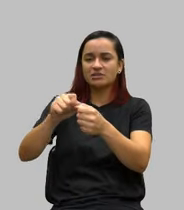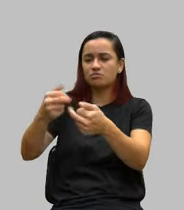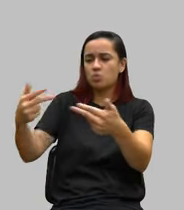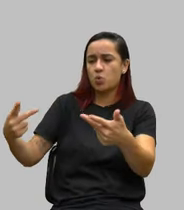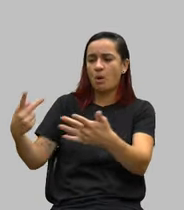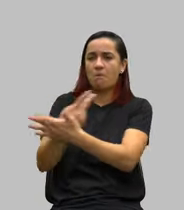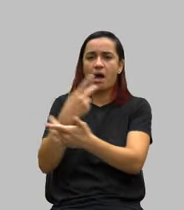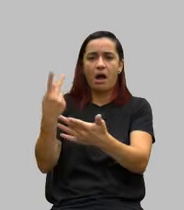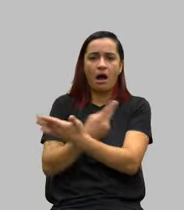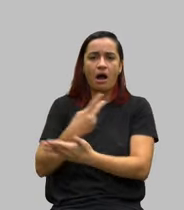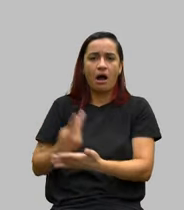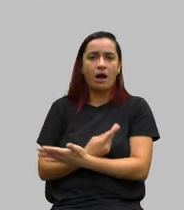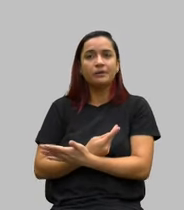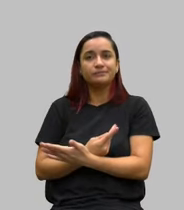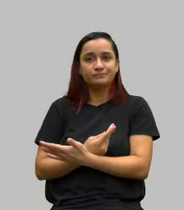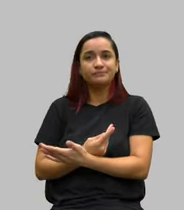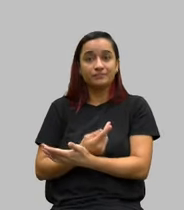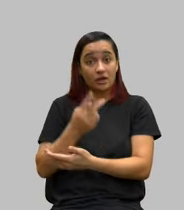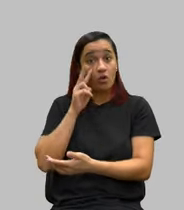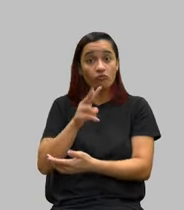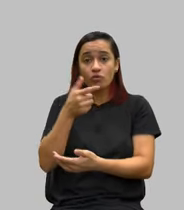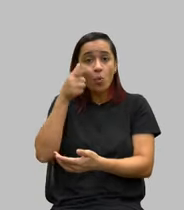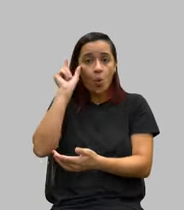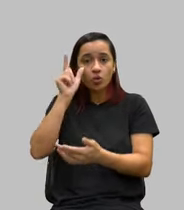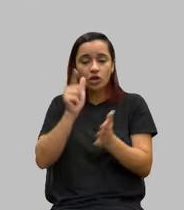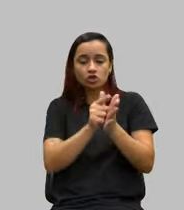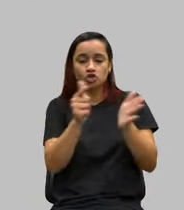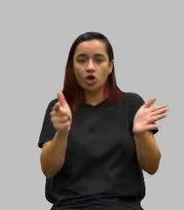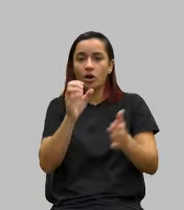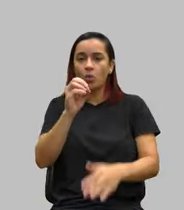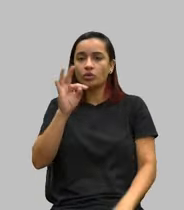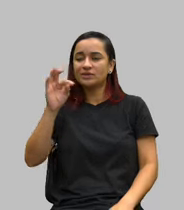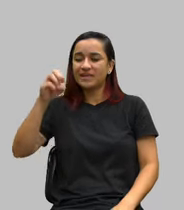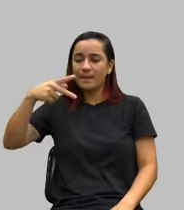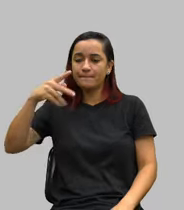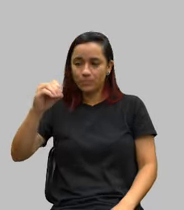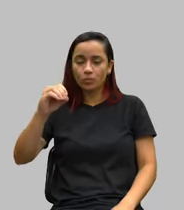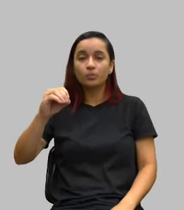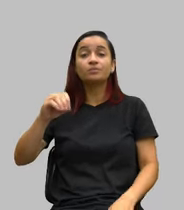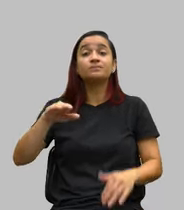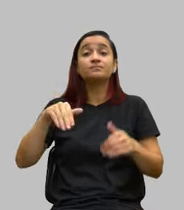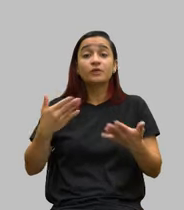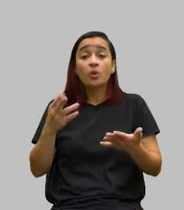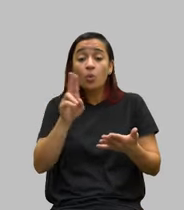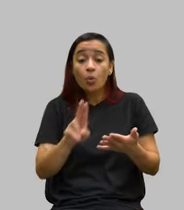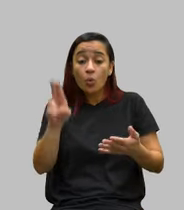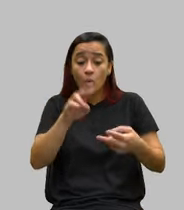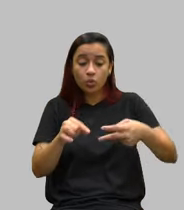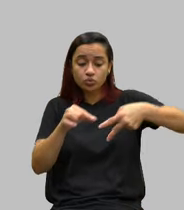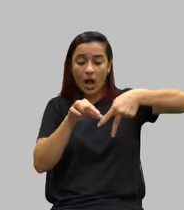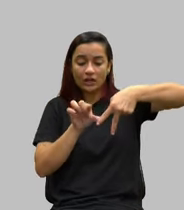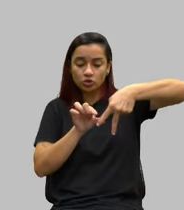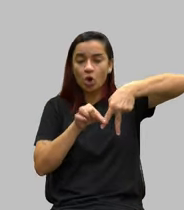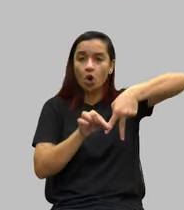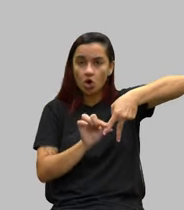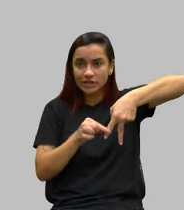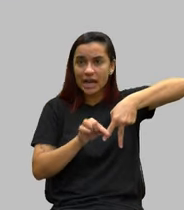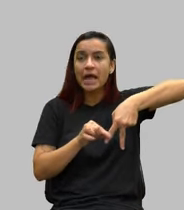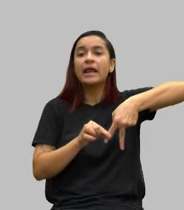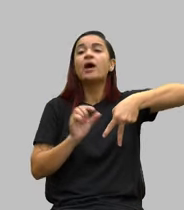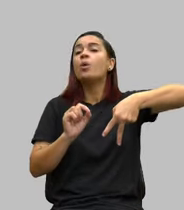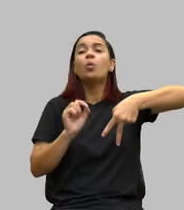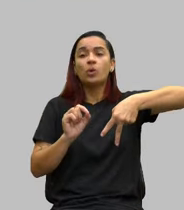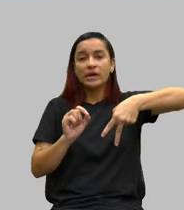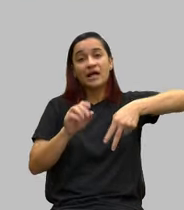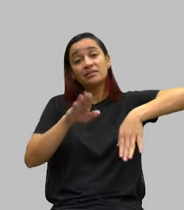saidinha tá na matéria do Jornal tempo ontem então o uso da tornozeleira dependendo onde o cidadão